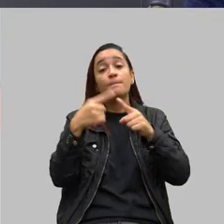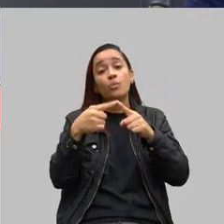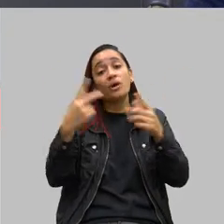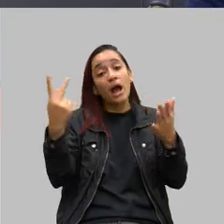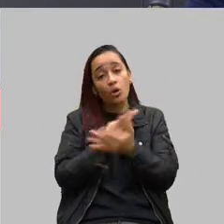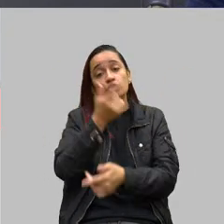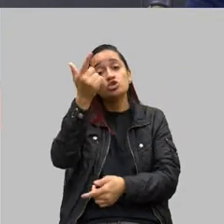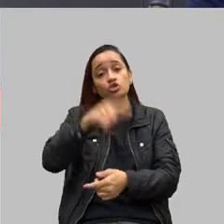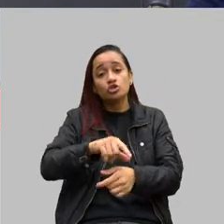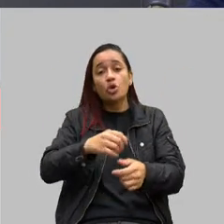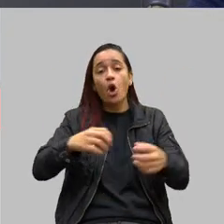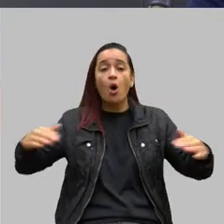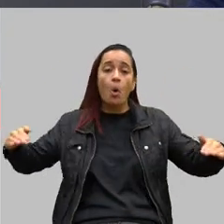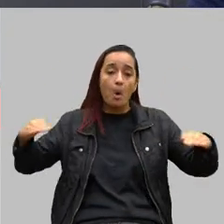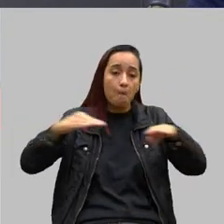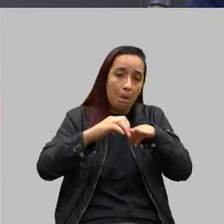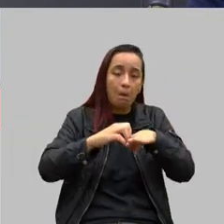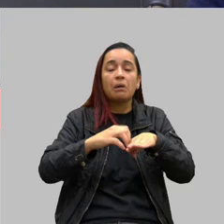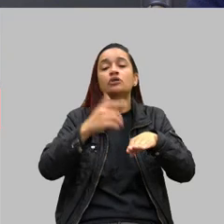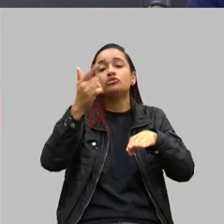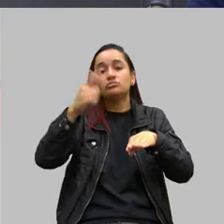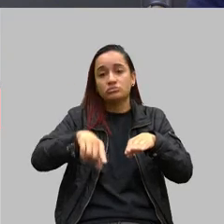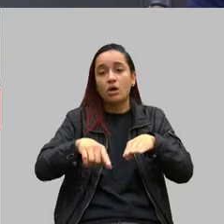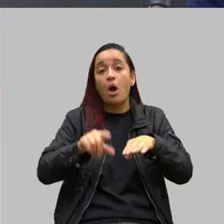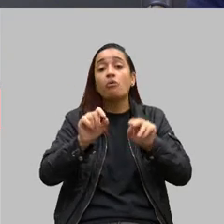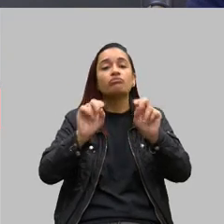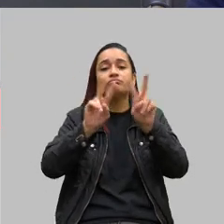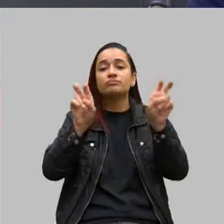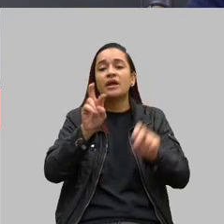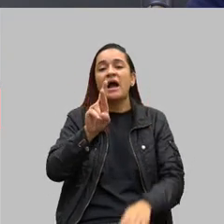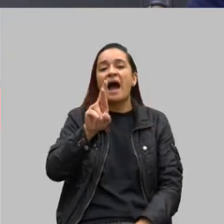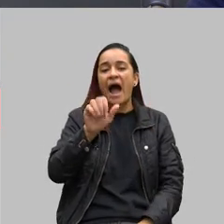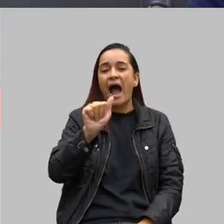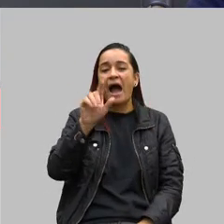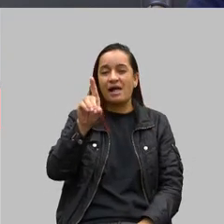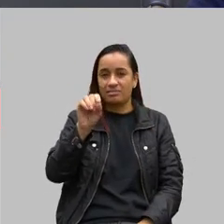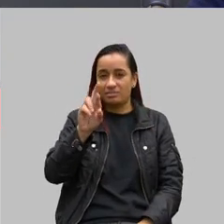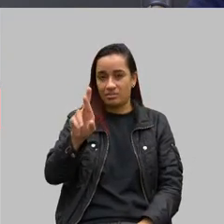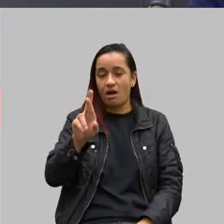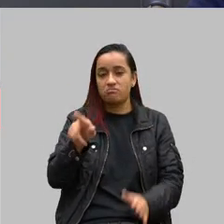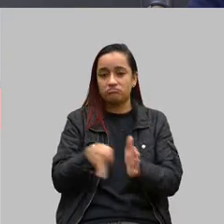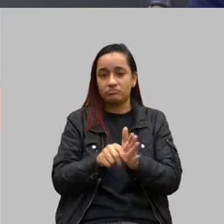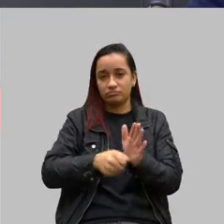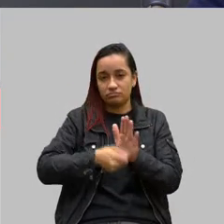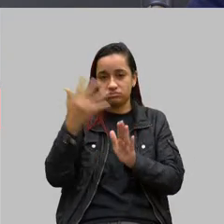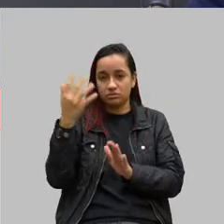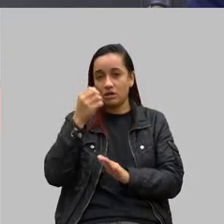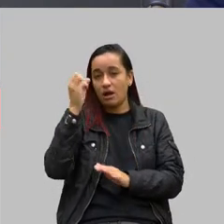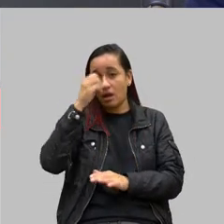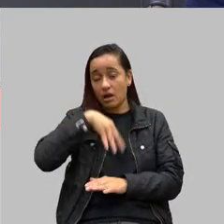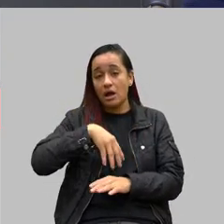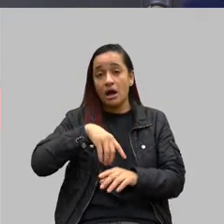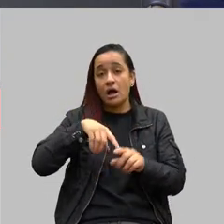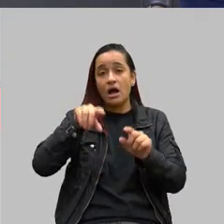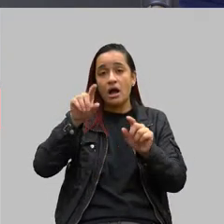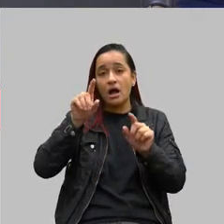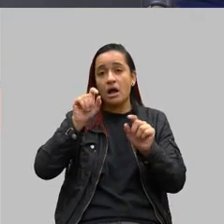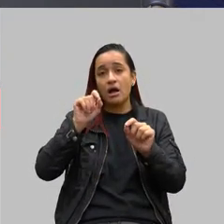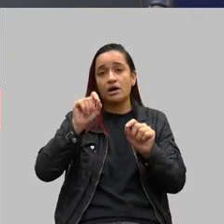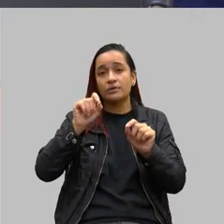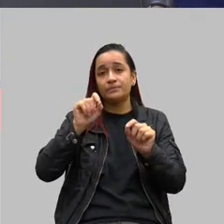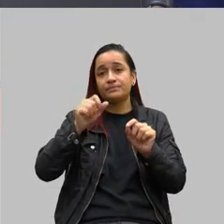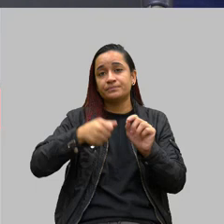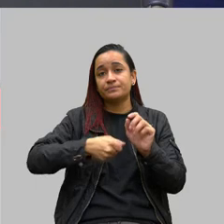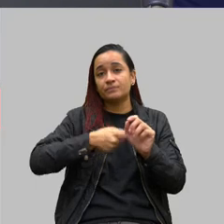semana o o radar que era para colocar o aquelas intervenções no no